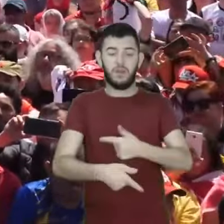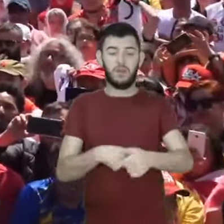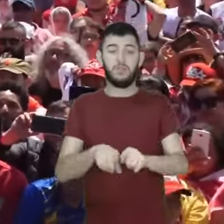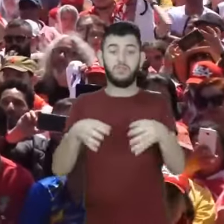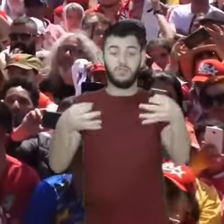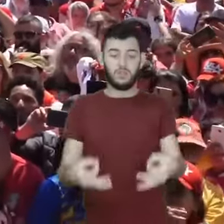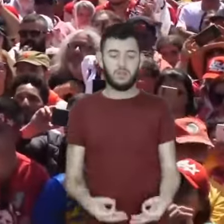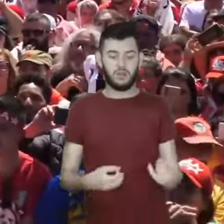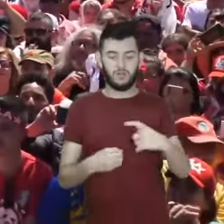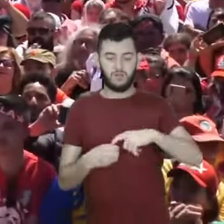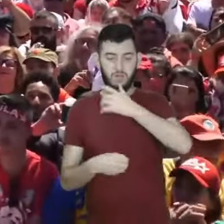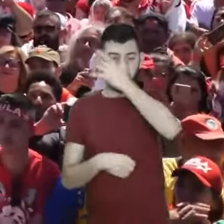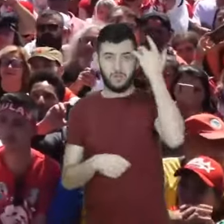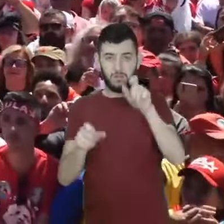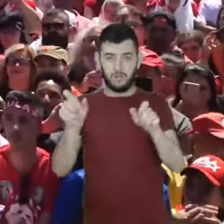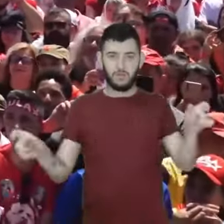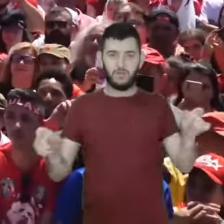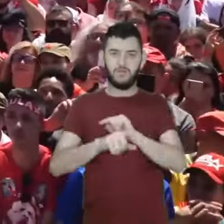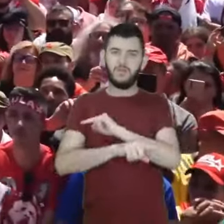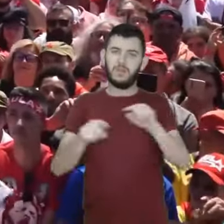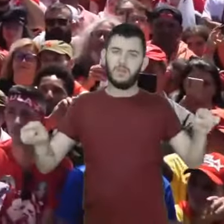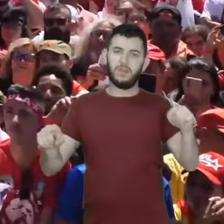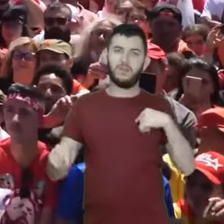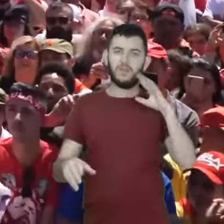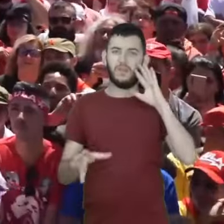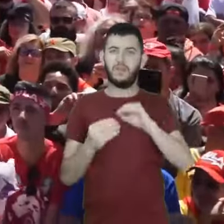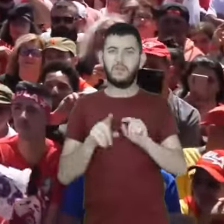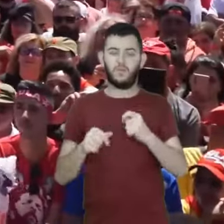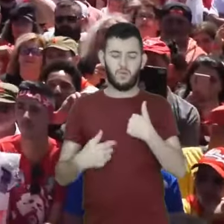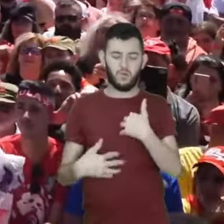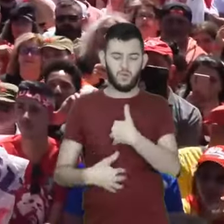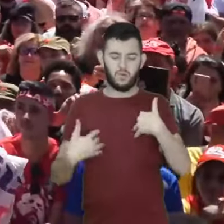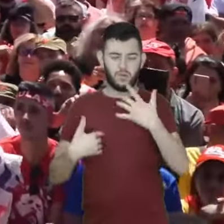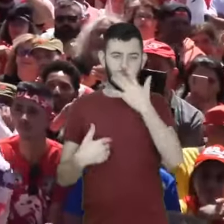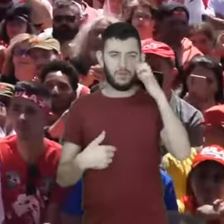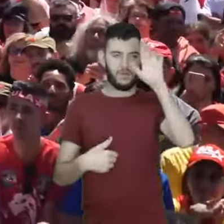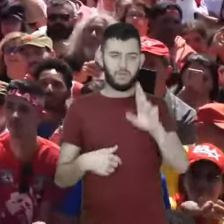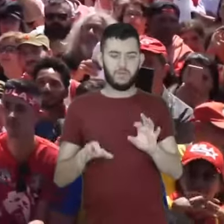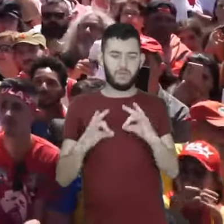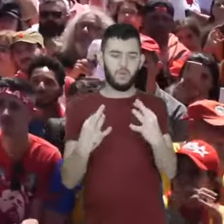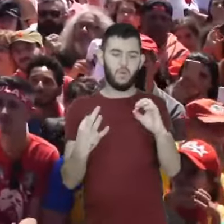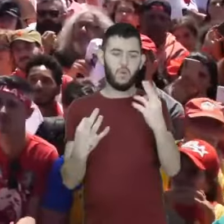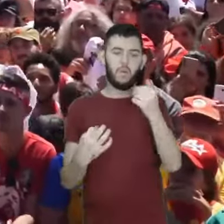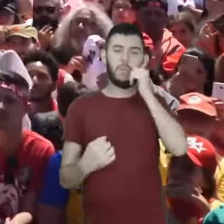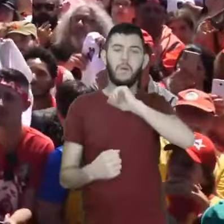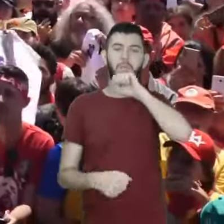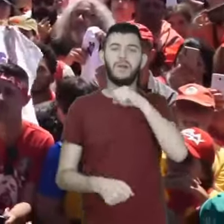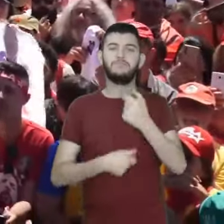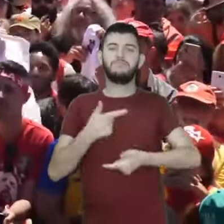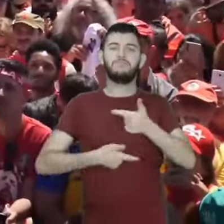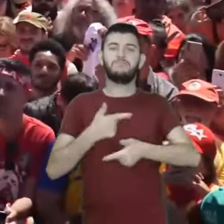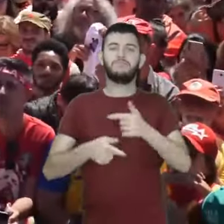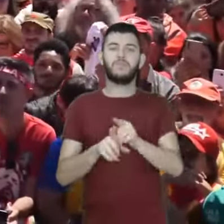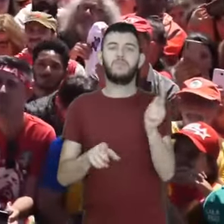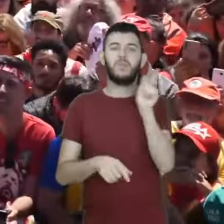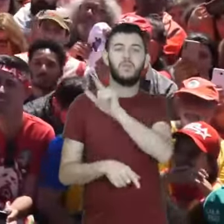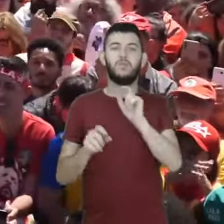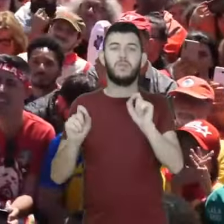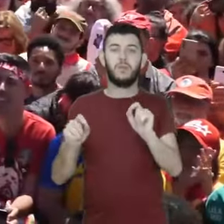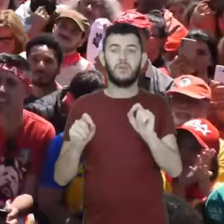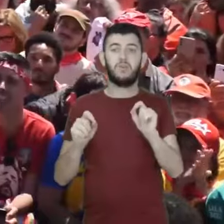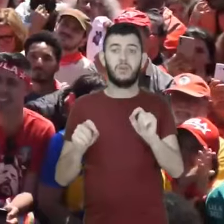o orgulho de um chefe de família ou de uma mãe trabalhar receber no final do mês um salário e